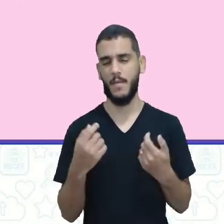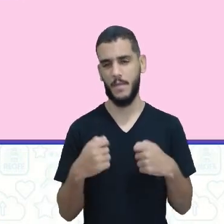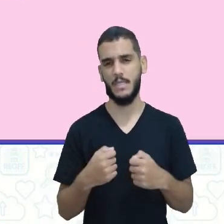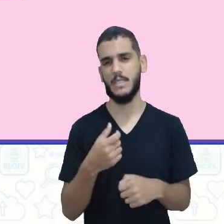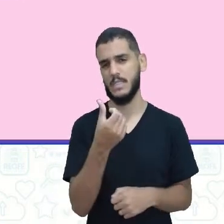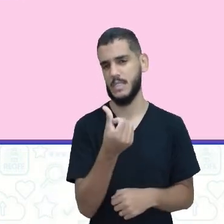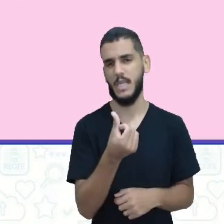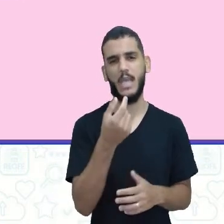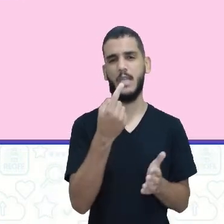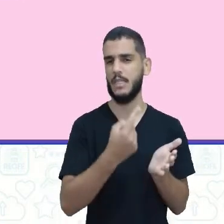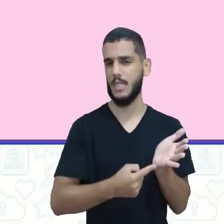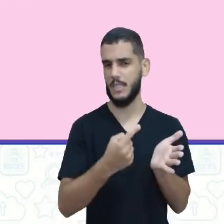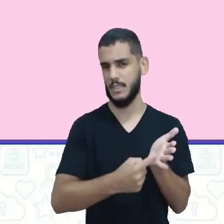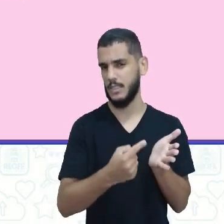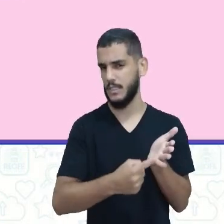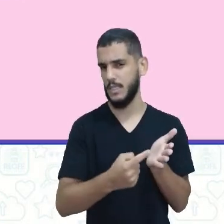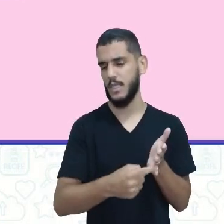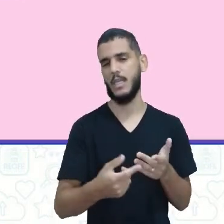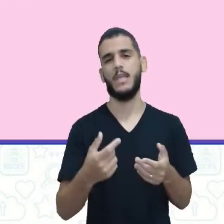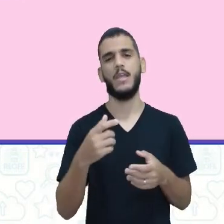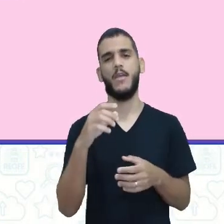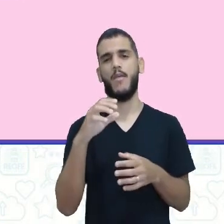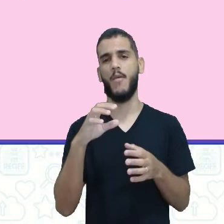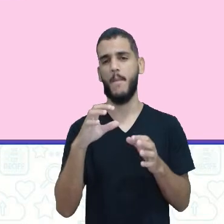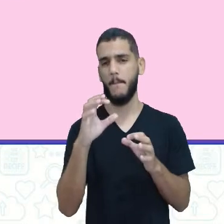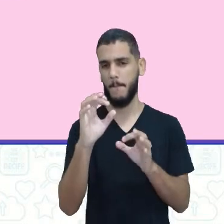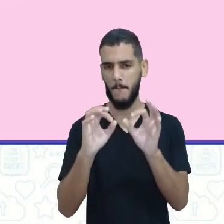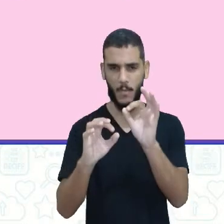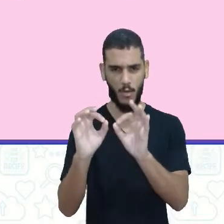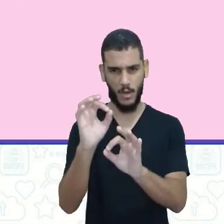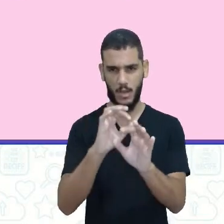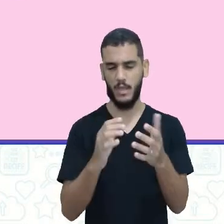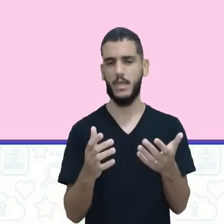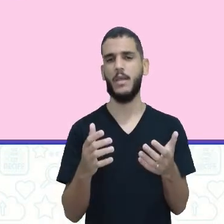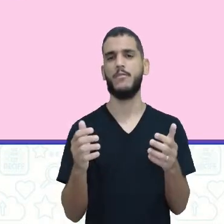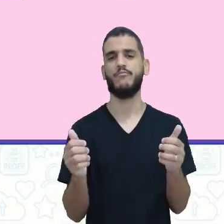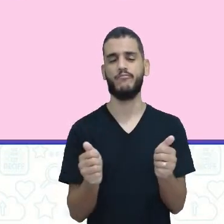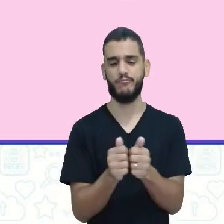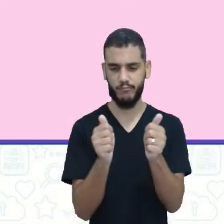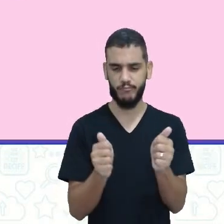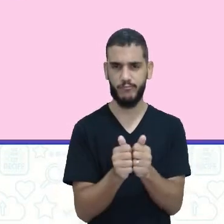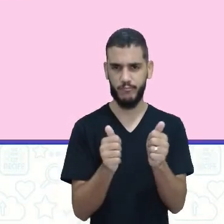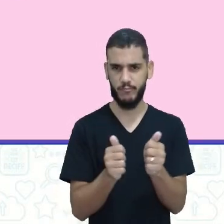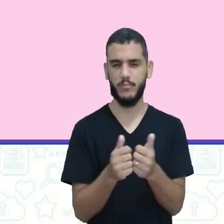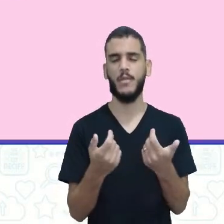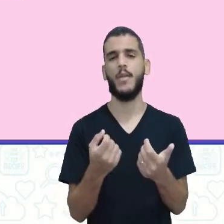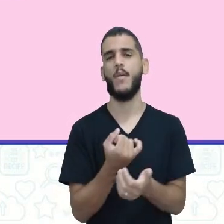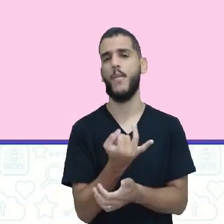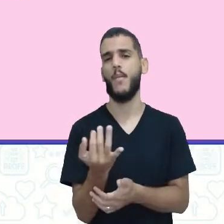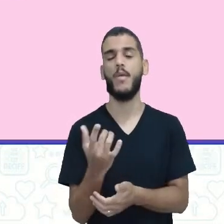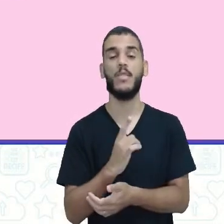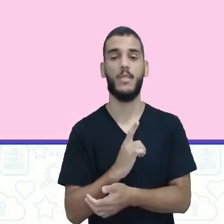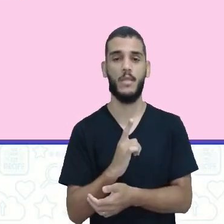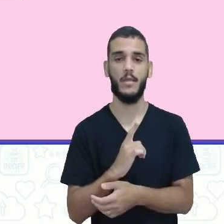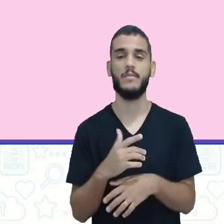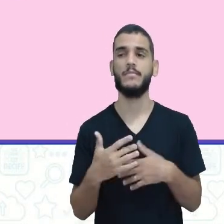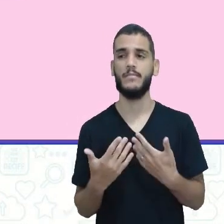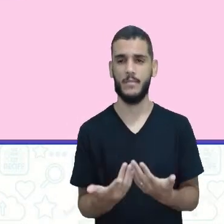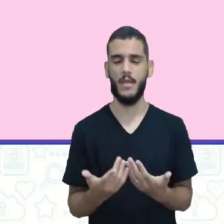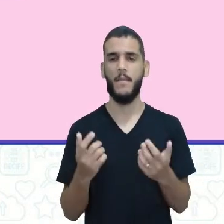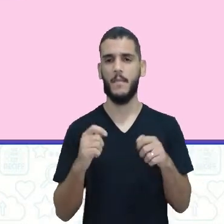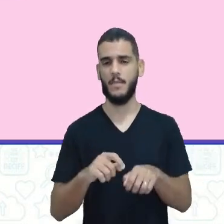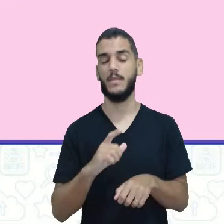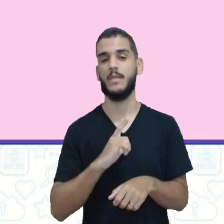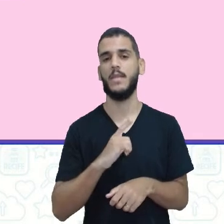tracinhos, 6 bolinhas, 6 o que vocês quiserem e junta de 2 em 2 e vê quantos você tem. Você vai